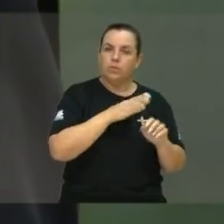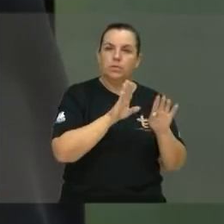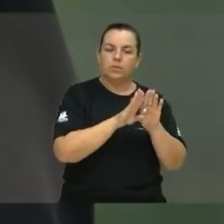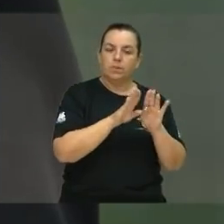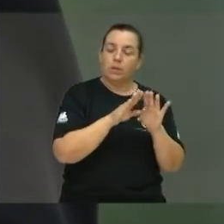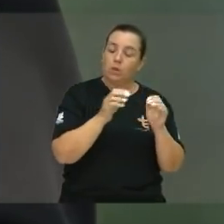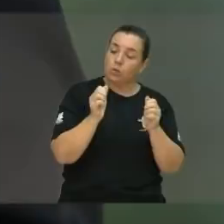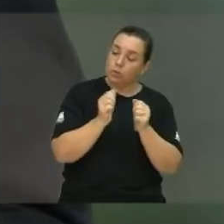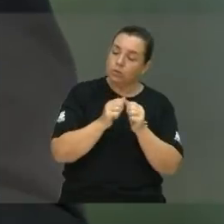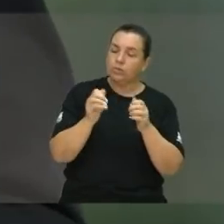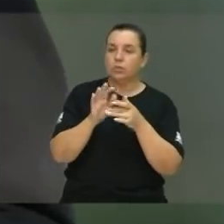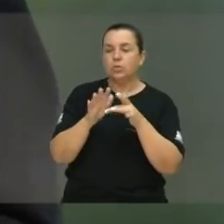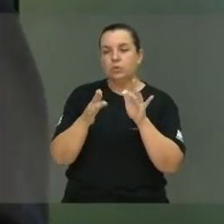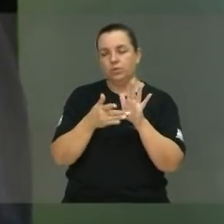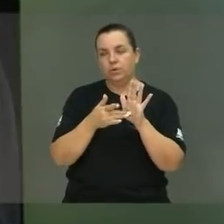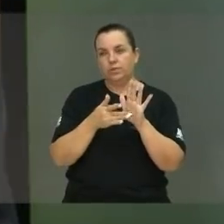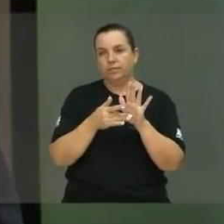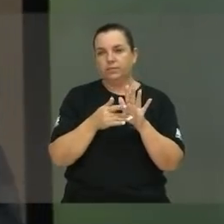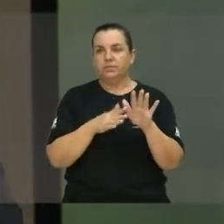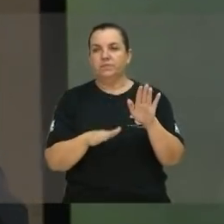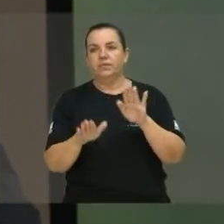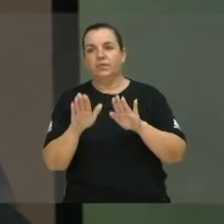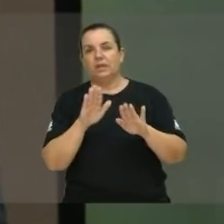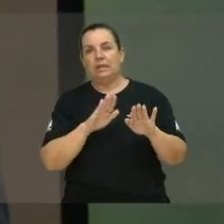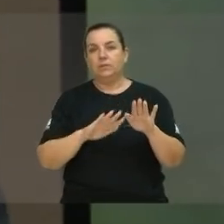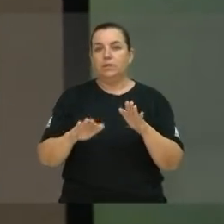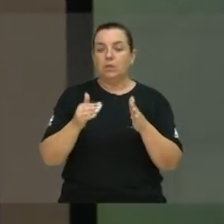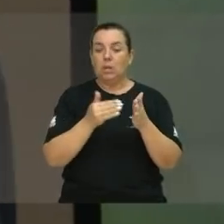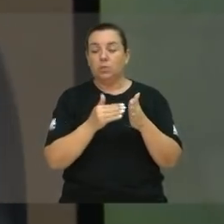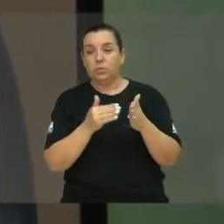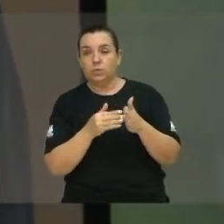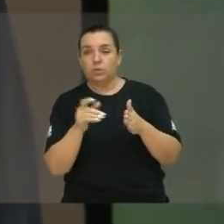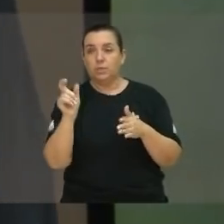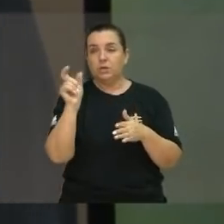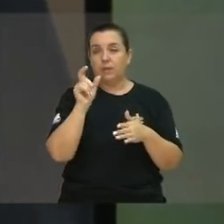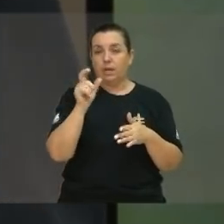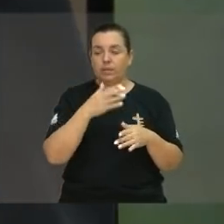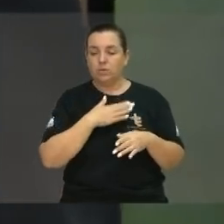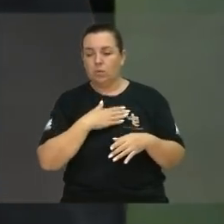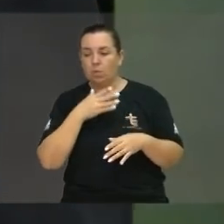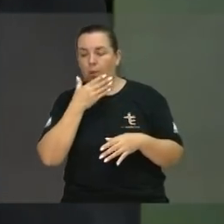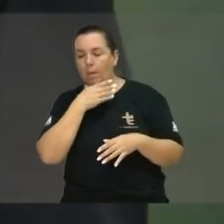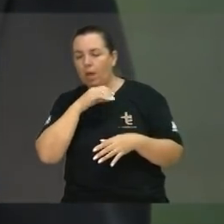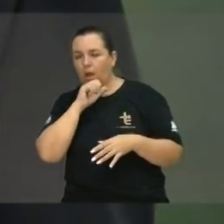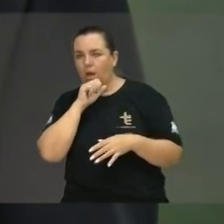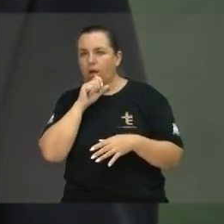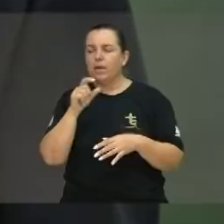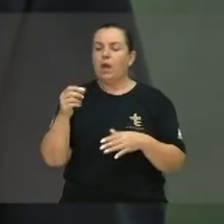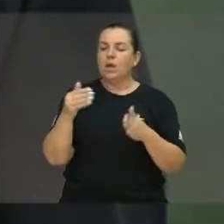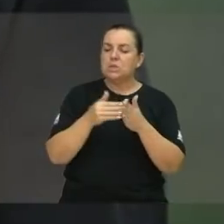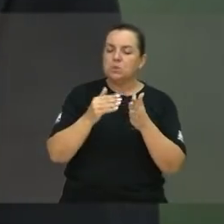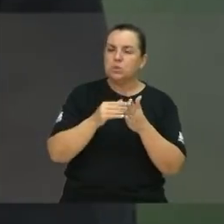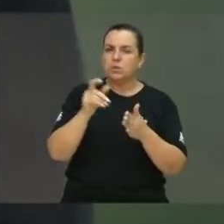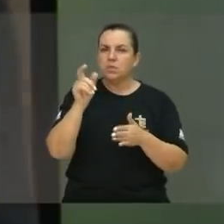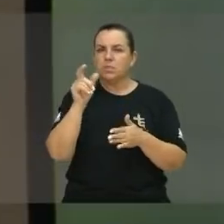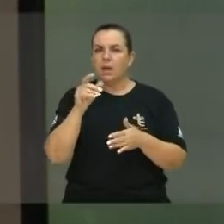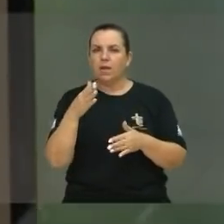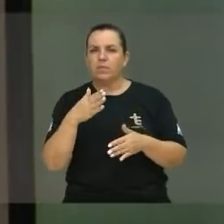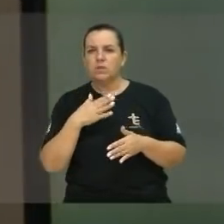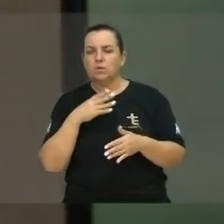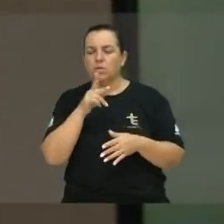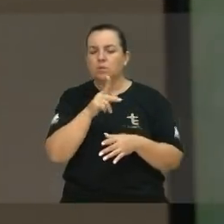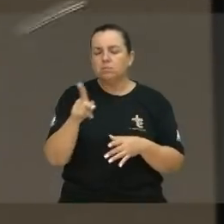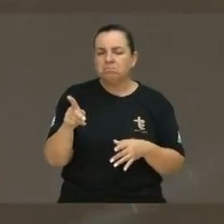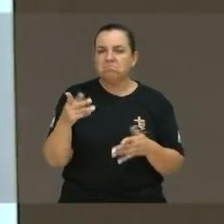qualquer tempo às vezes se fala né azul últimas palavras do meu pai as últimas palavras do mestre